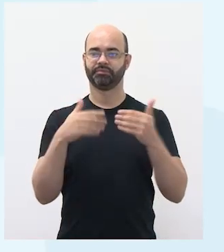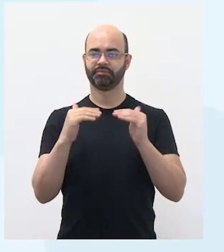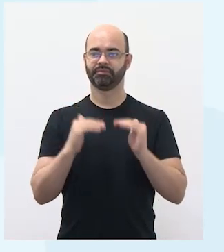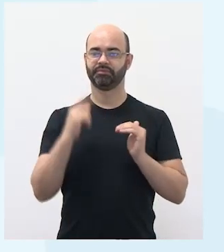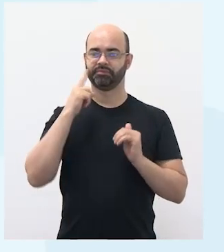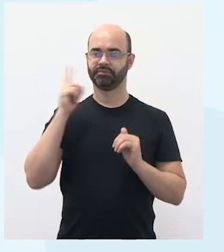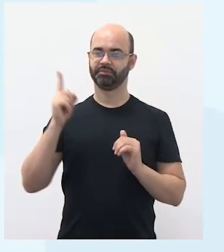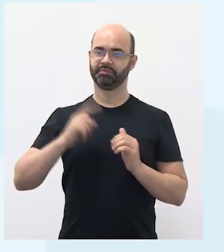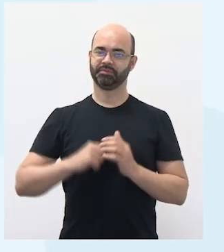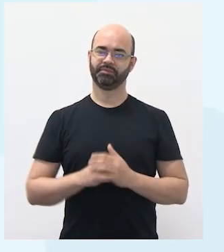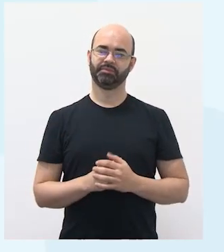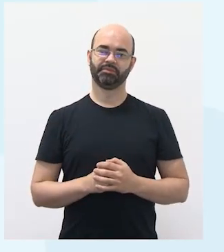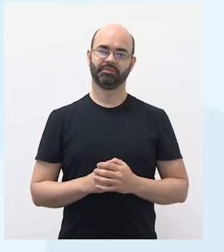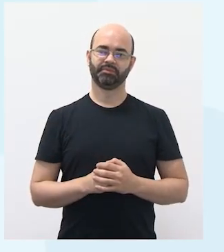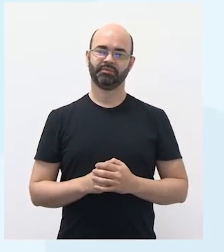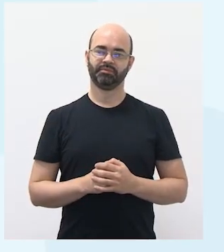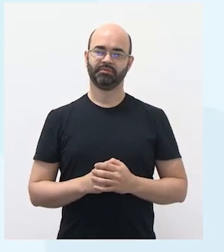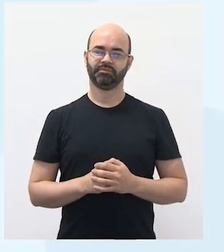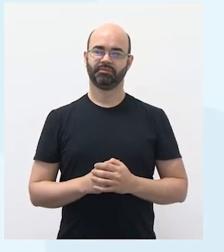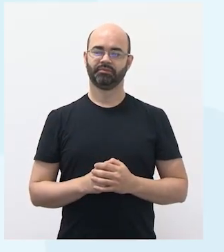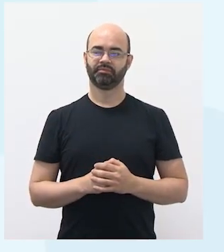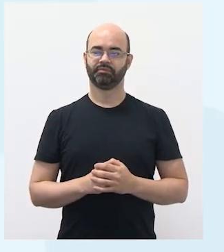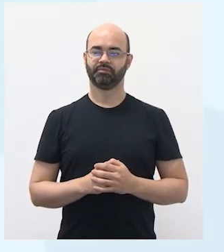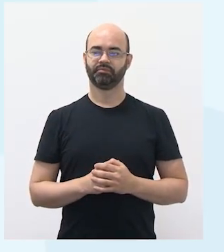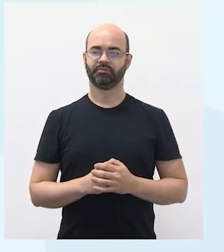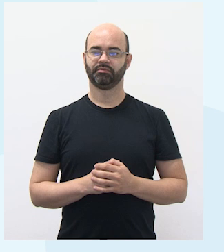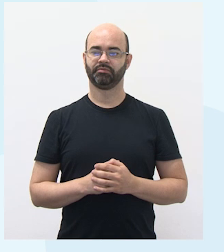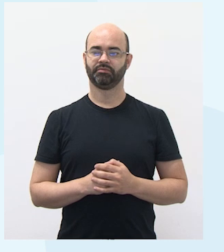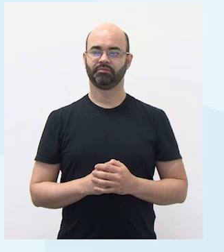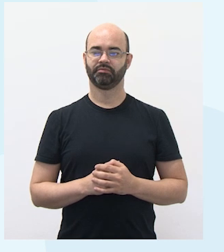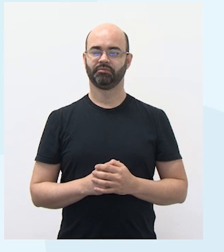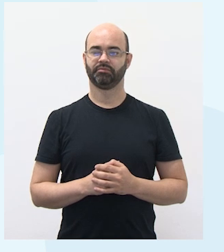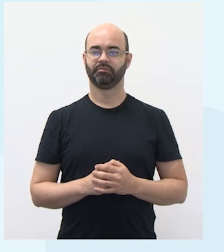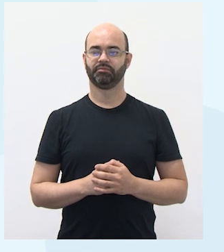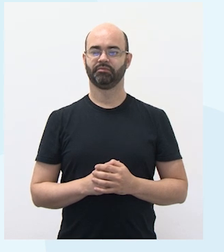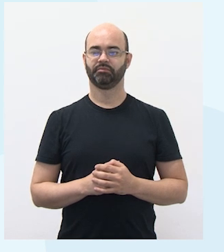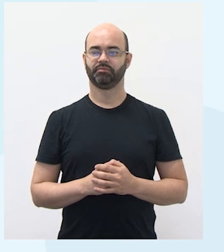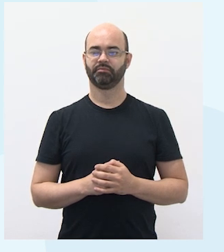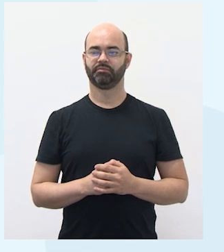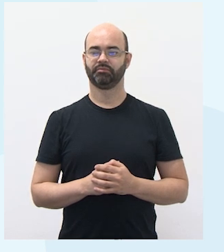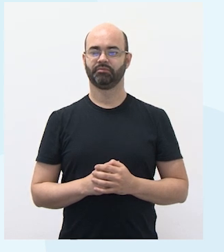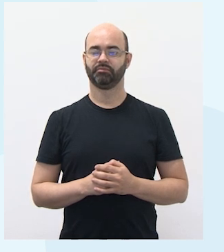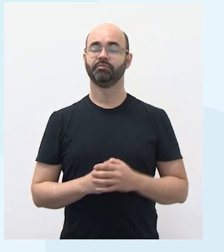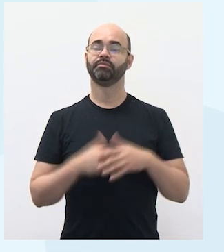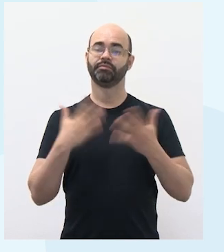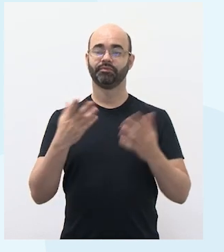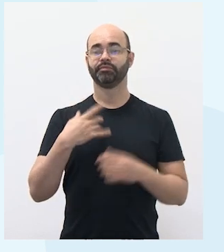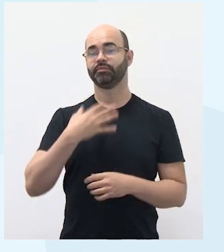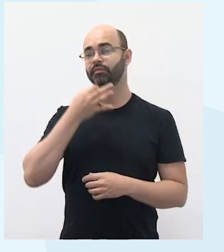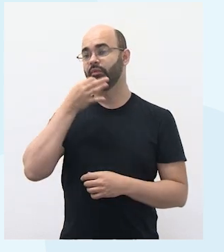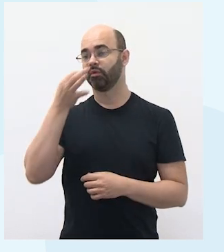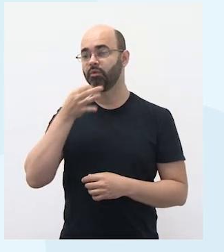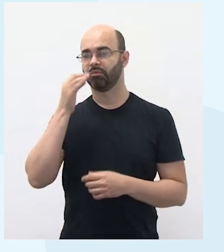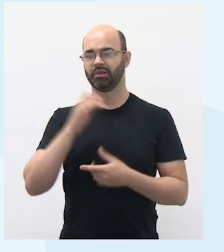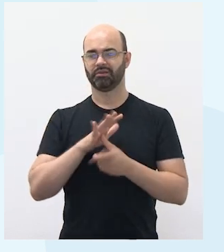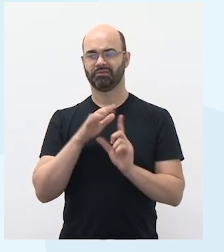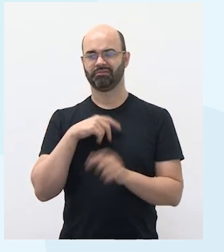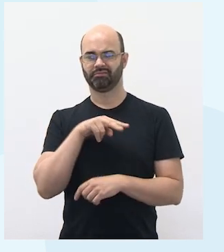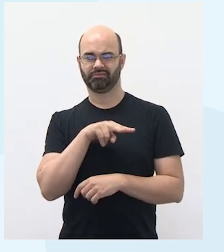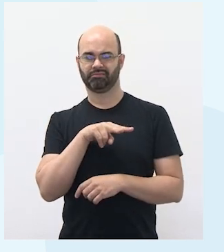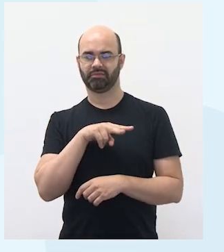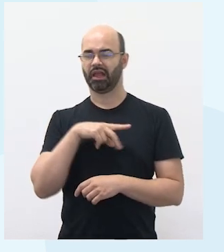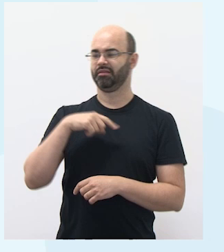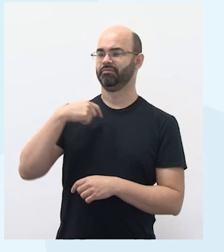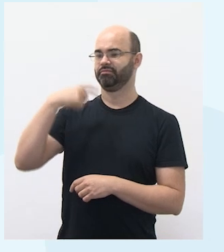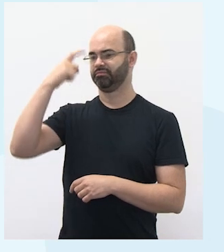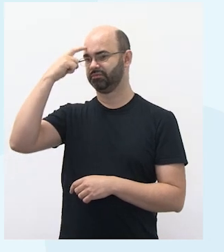E aí, essa atitude baseada, né, lembrando que opinião preconcebida é algo que